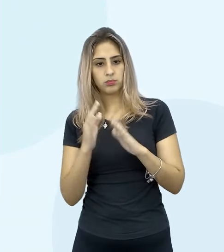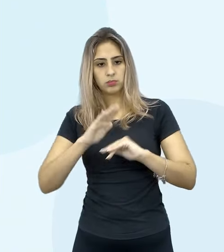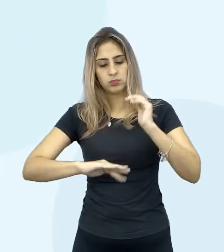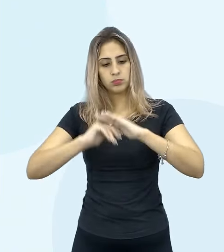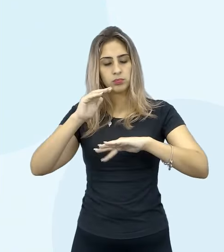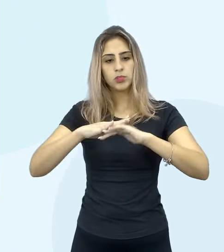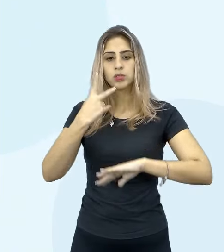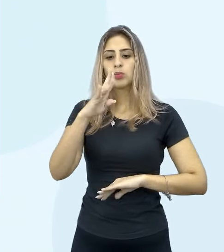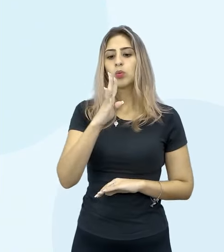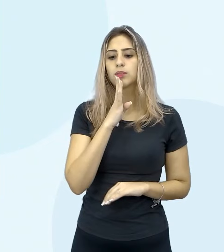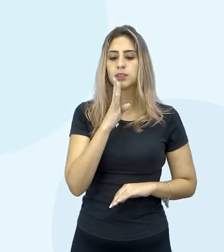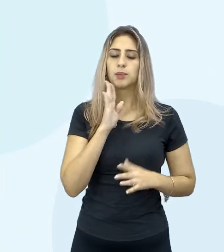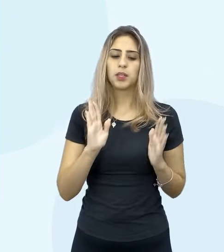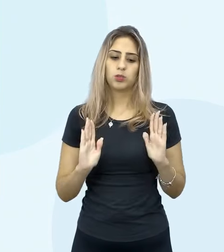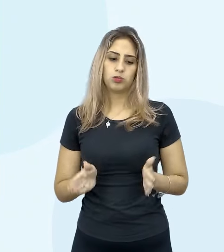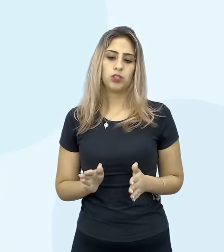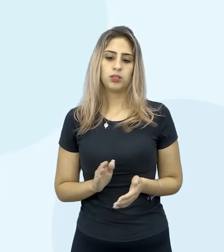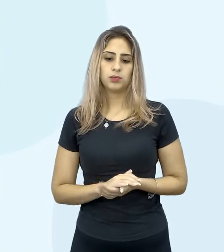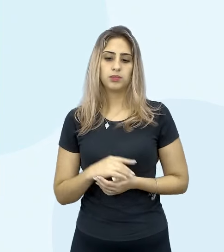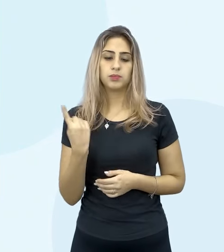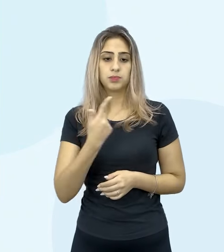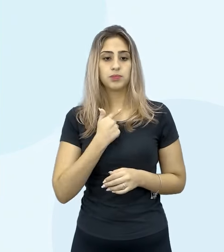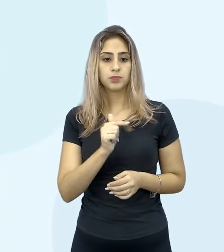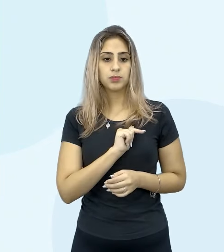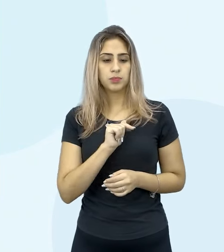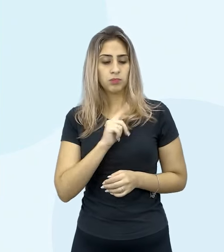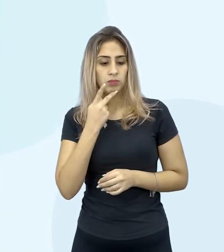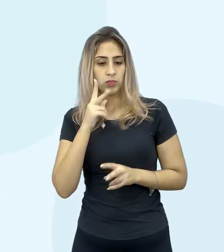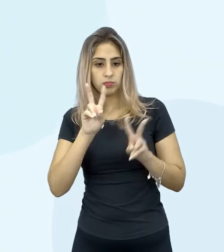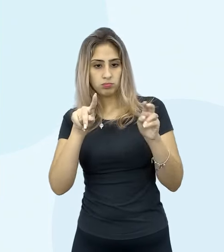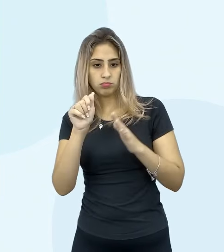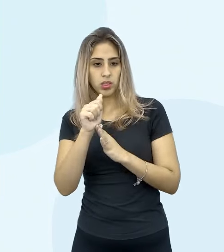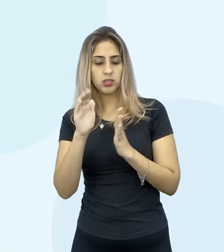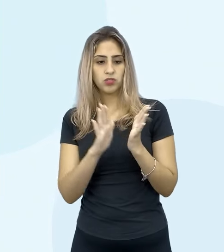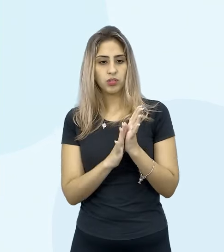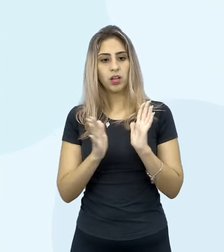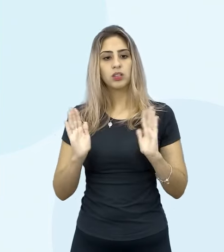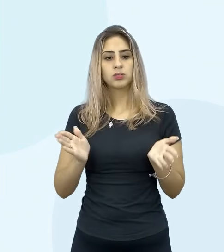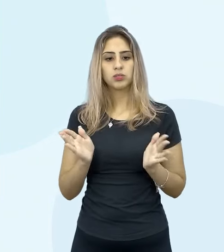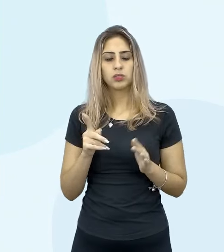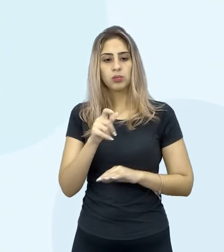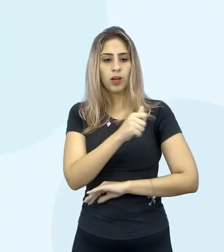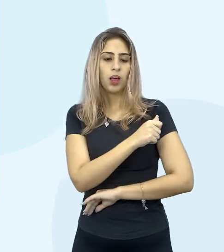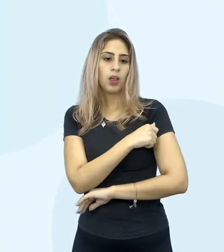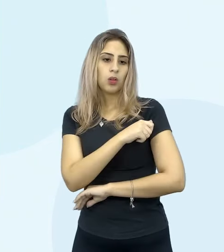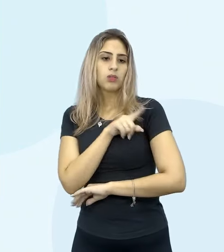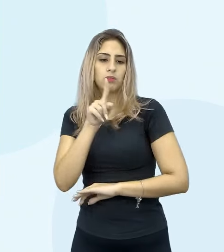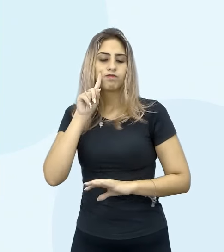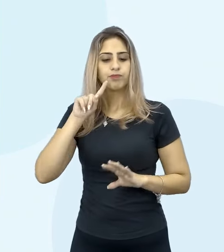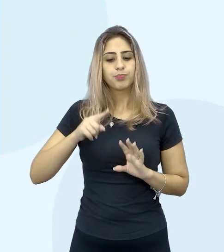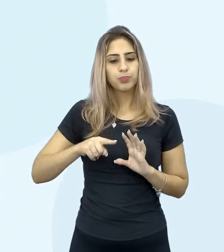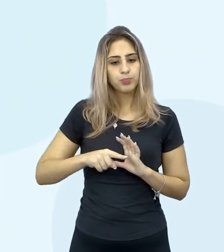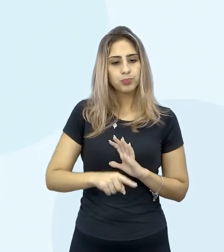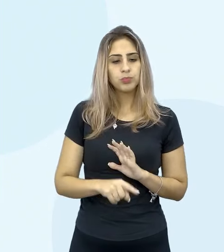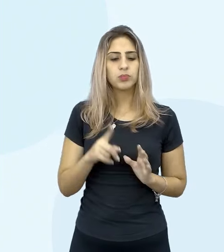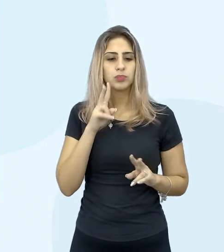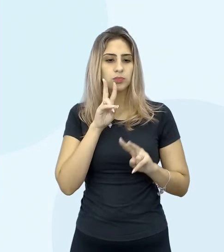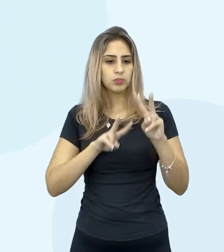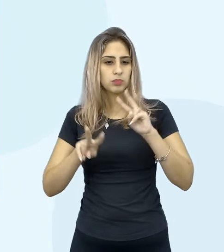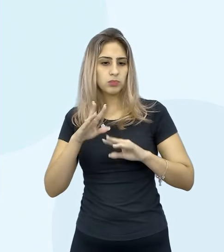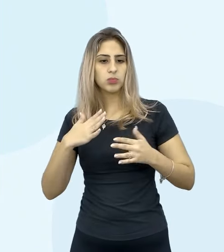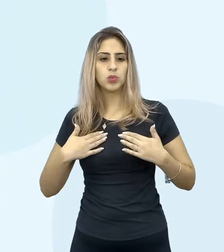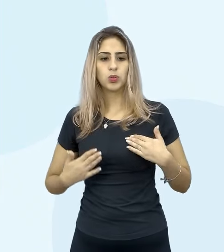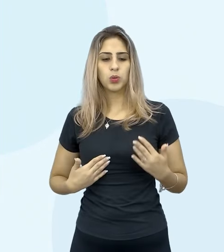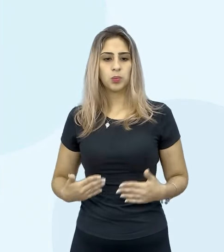seu conhecimento, né? Então aí a gente vai fazer esse destaque, essa atividade, né? Que o estudante vai aprofundar na observação do